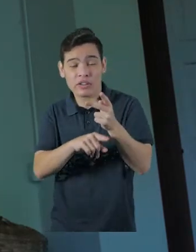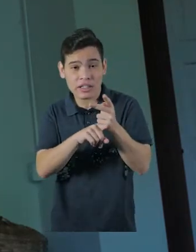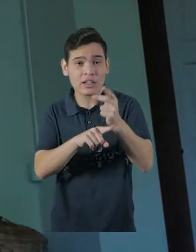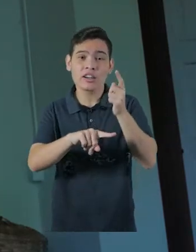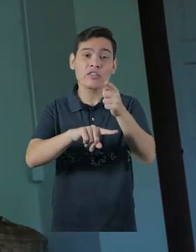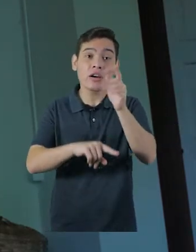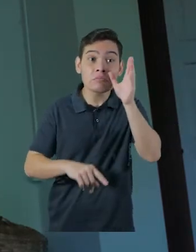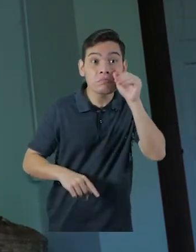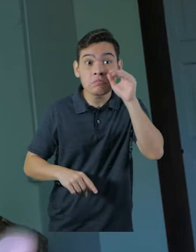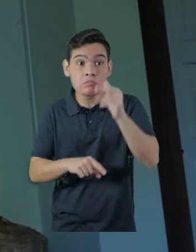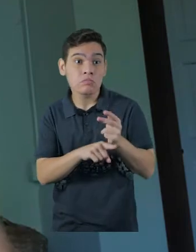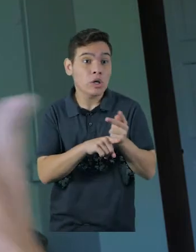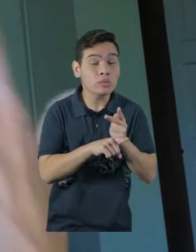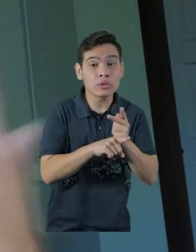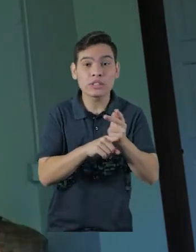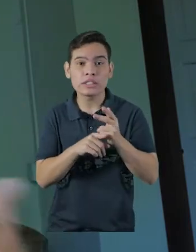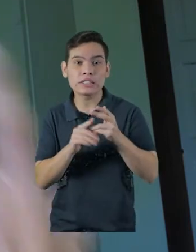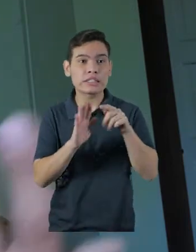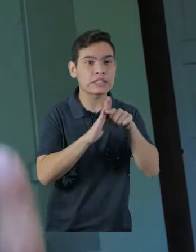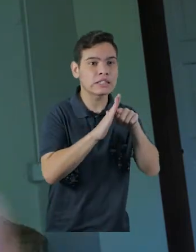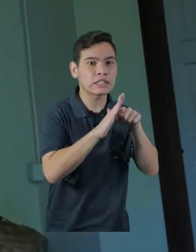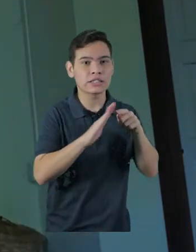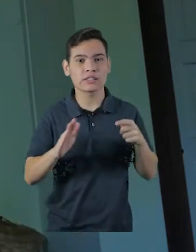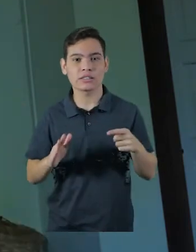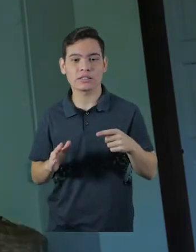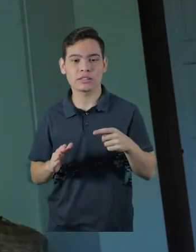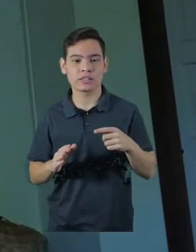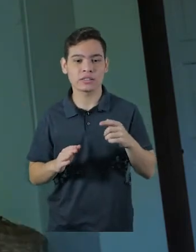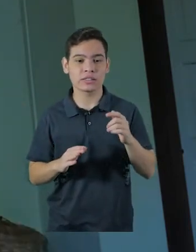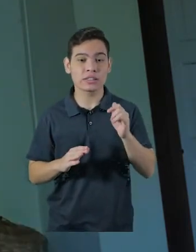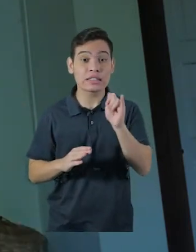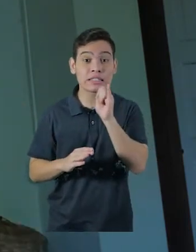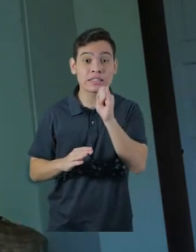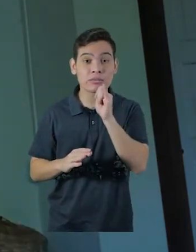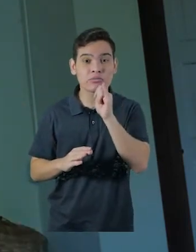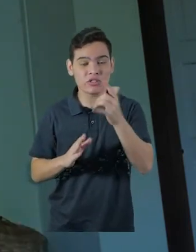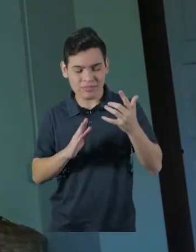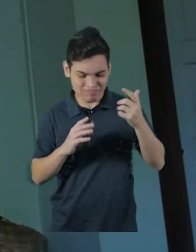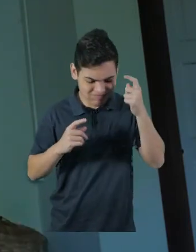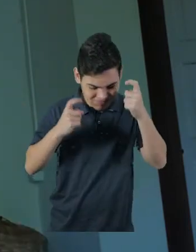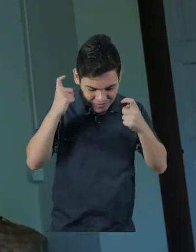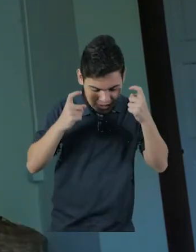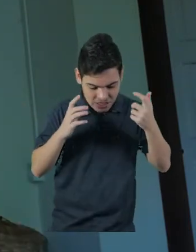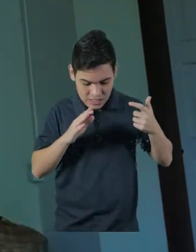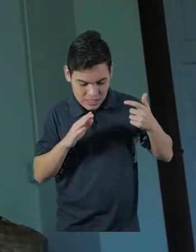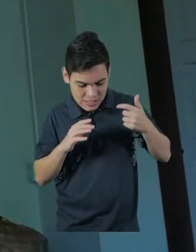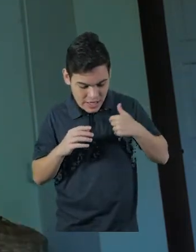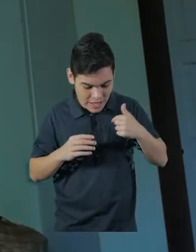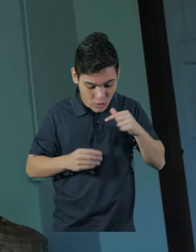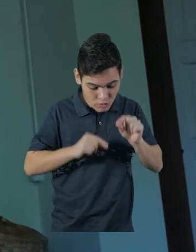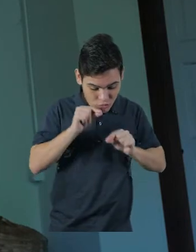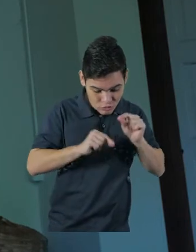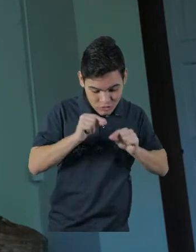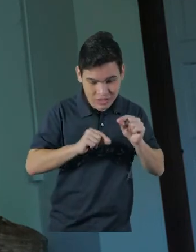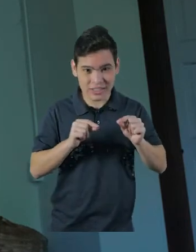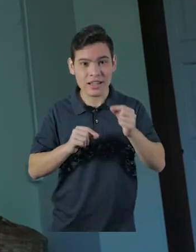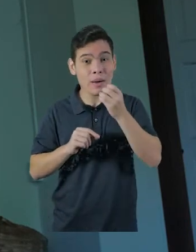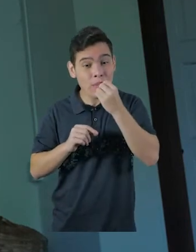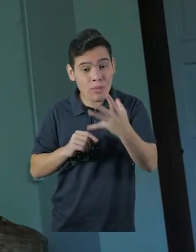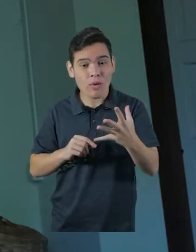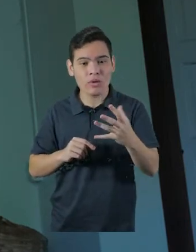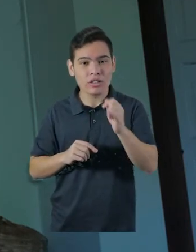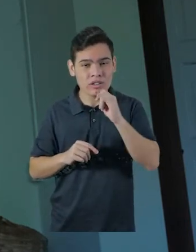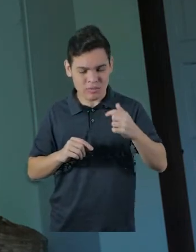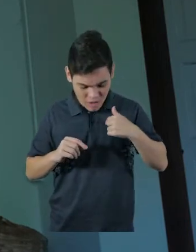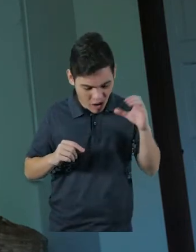você investigue e faça perguntas de movimento durante a dança. Né? O que eu posso fazer aqui? Será que eu posso ir mais